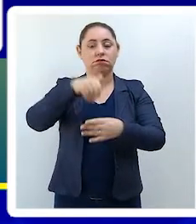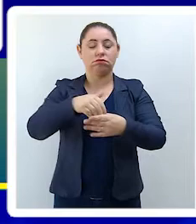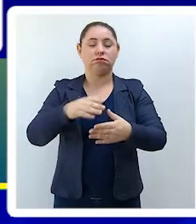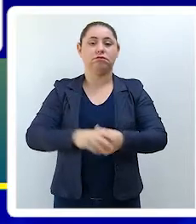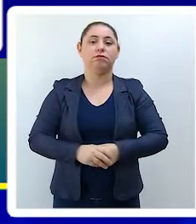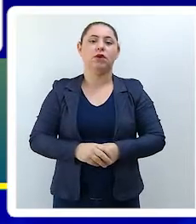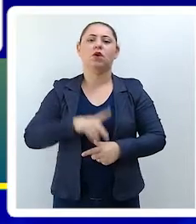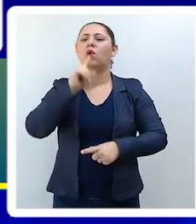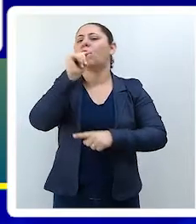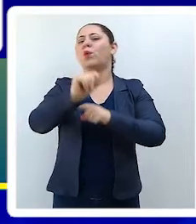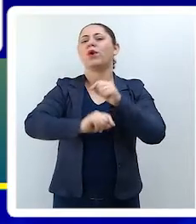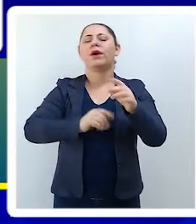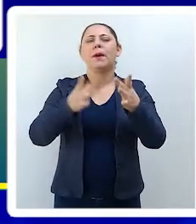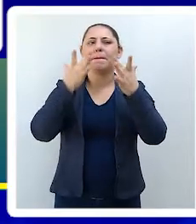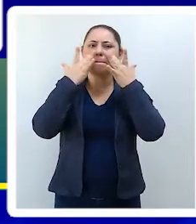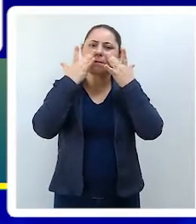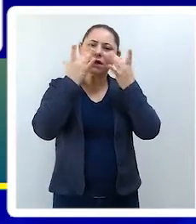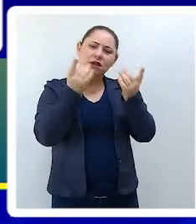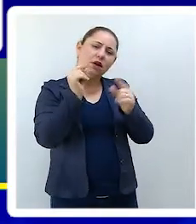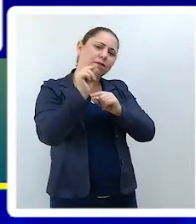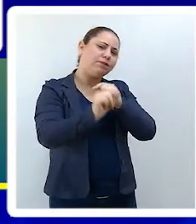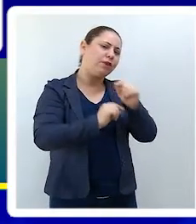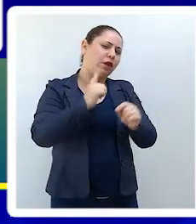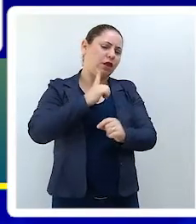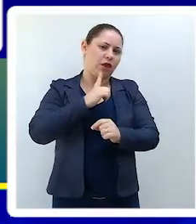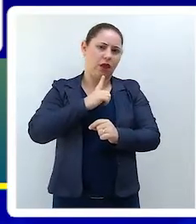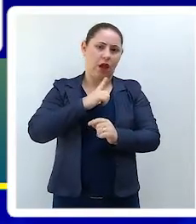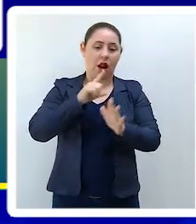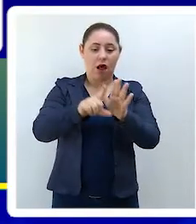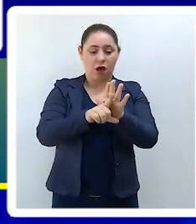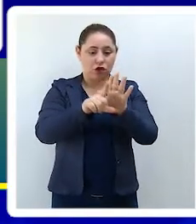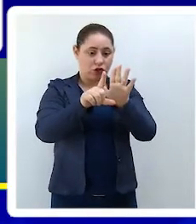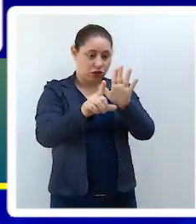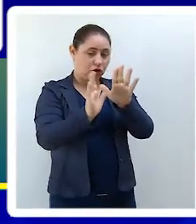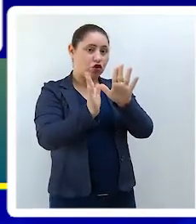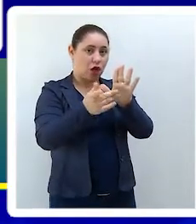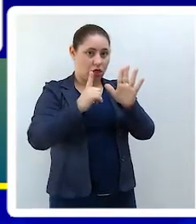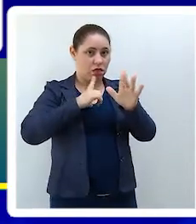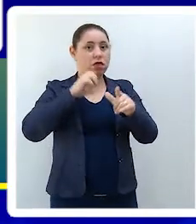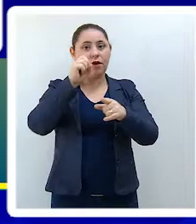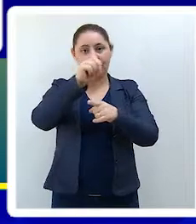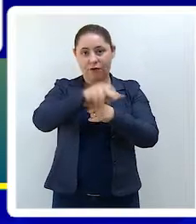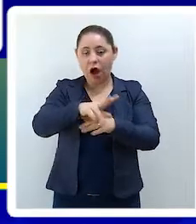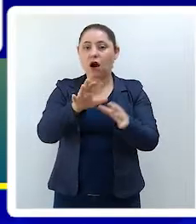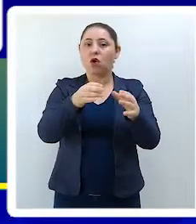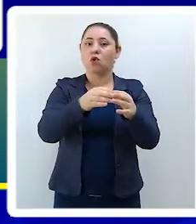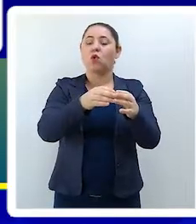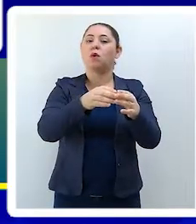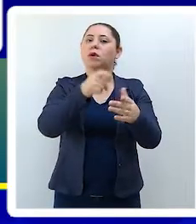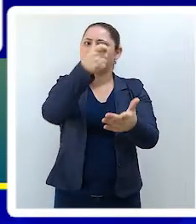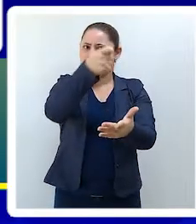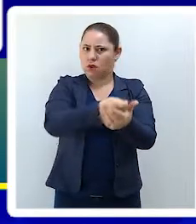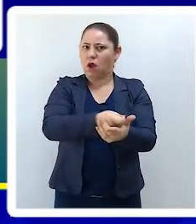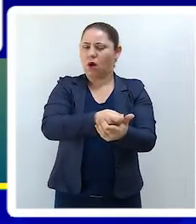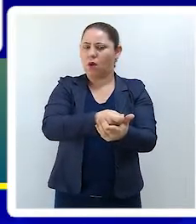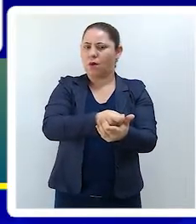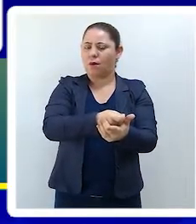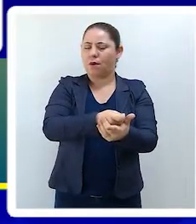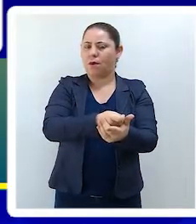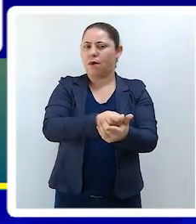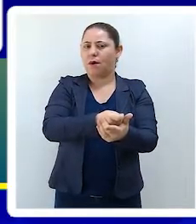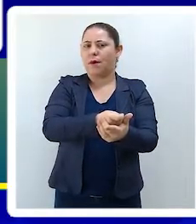eleitas. Então, o que a gente percebe, né? Que existe essa legislação prevendo essa reserva